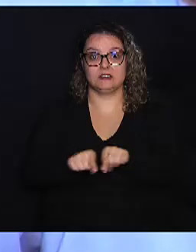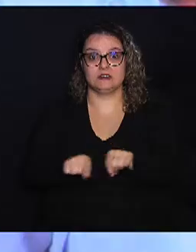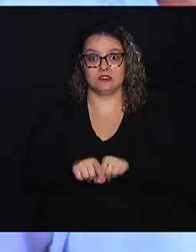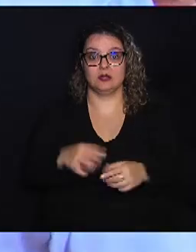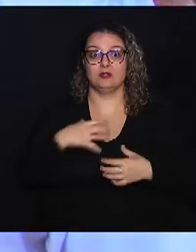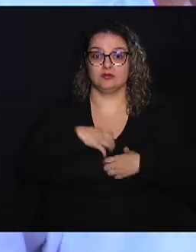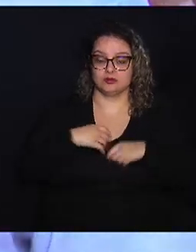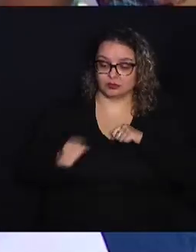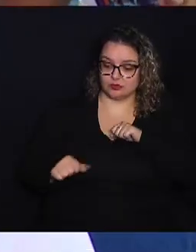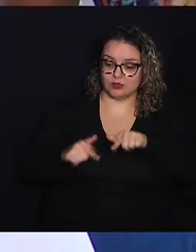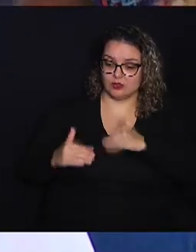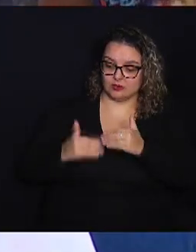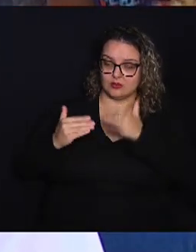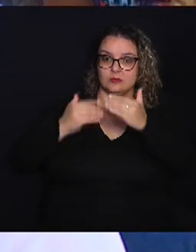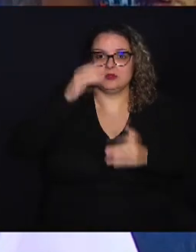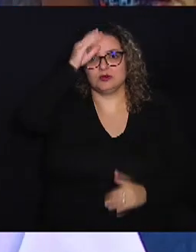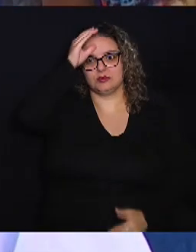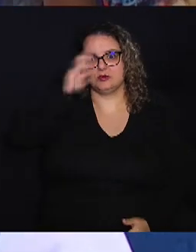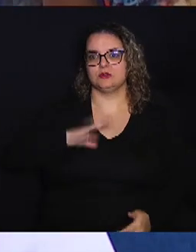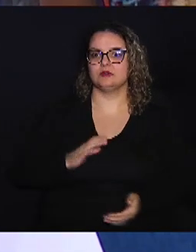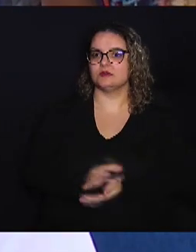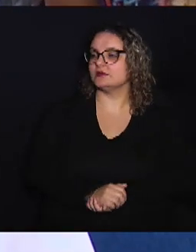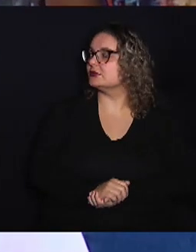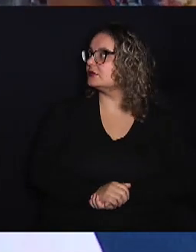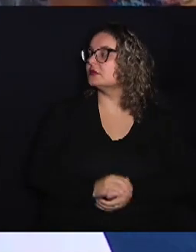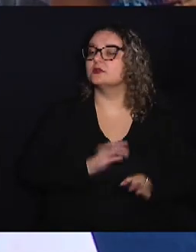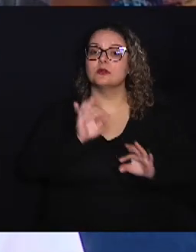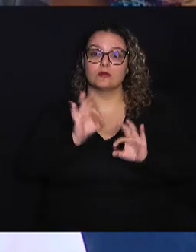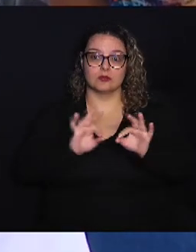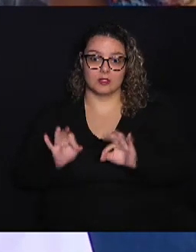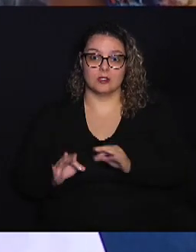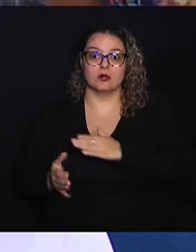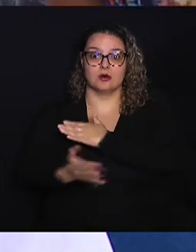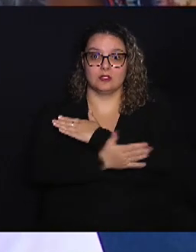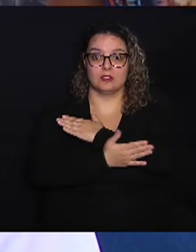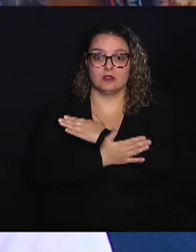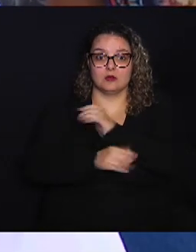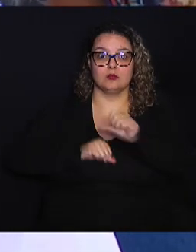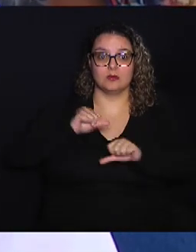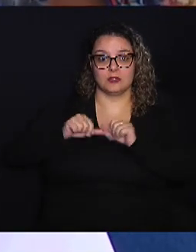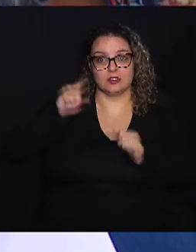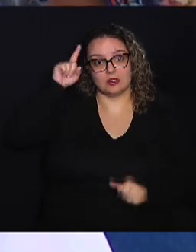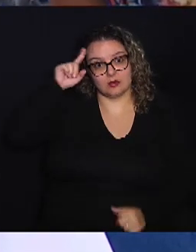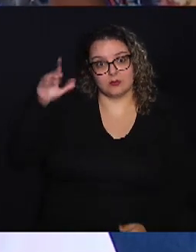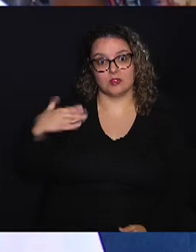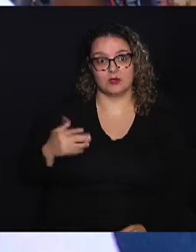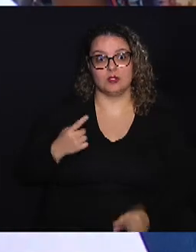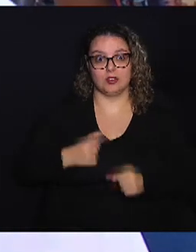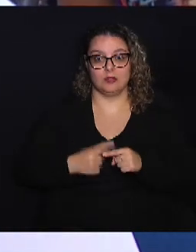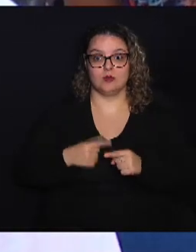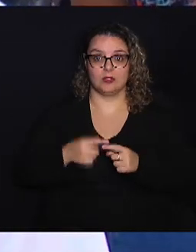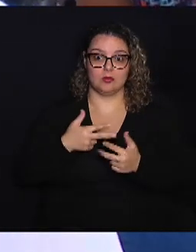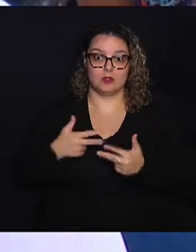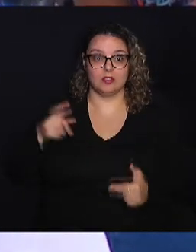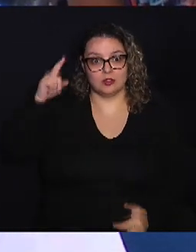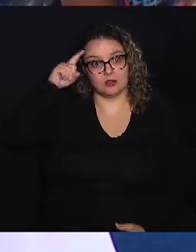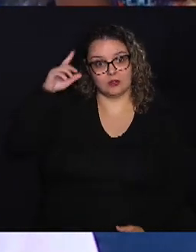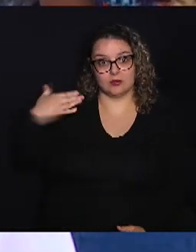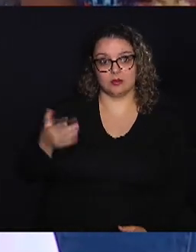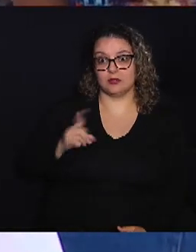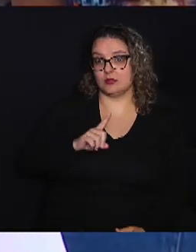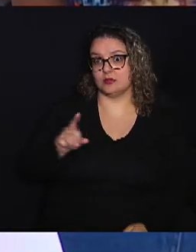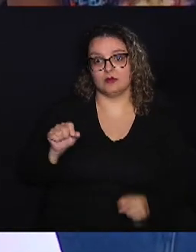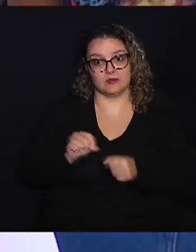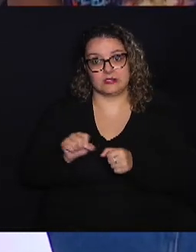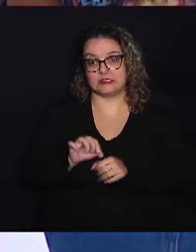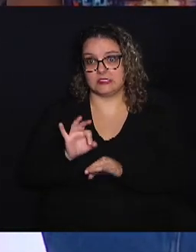formação de um melhor cidadão. Eu acho que o projeto foi uma coisa que ajudou a mudar minha rotina, né, porque era uma coisa que no meu dia a dia eu não fazia nada. Aí